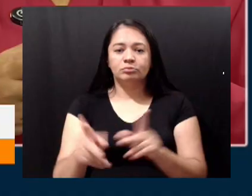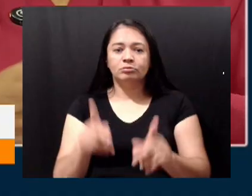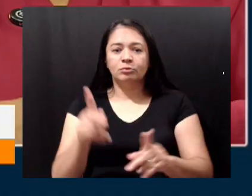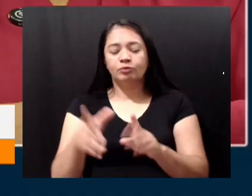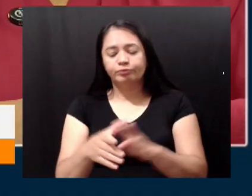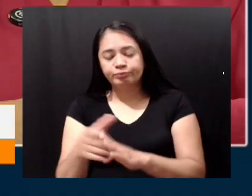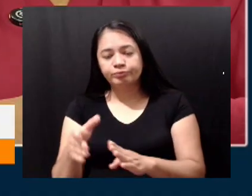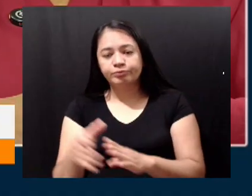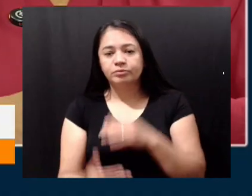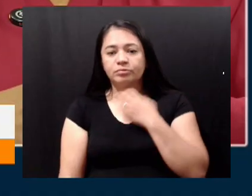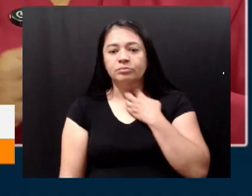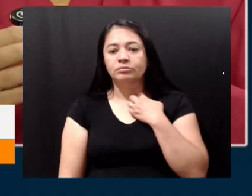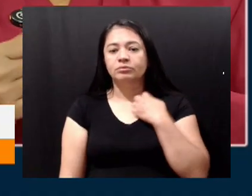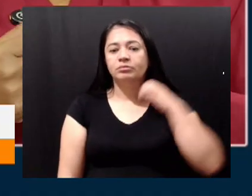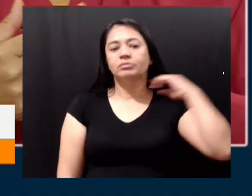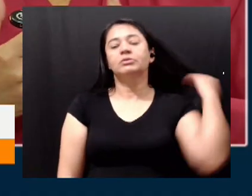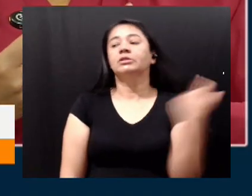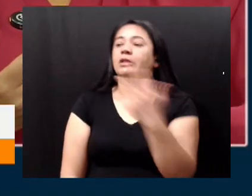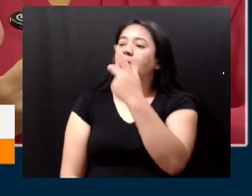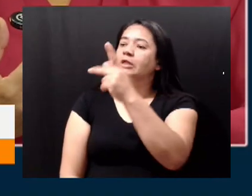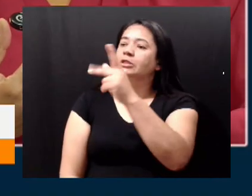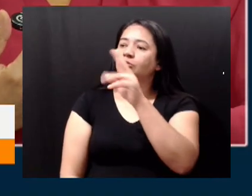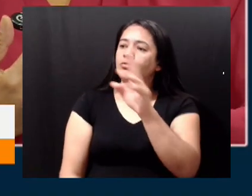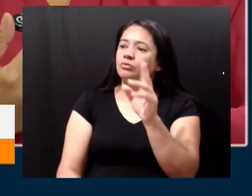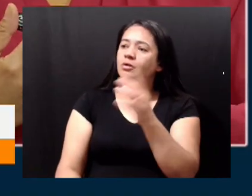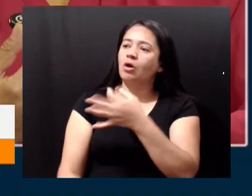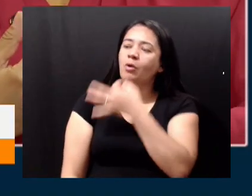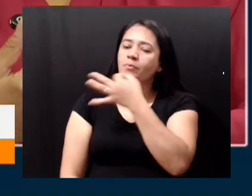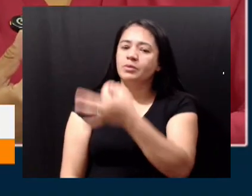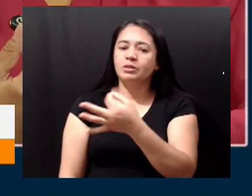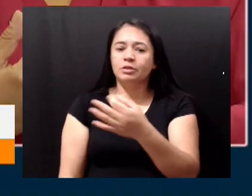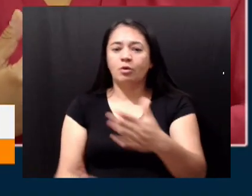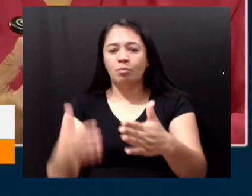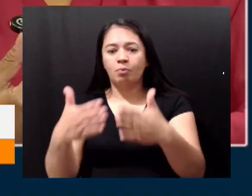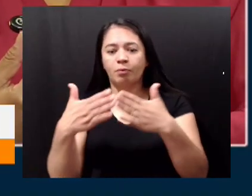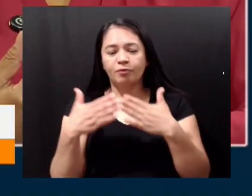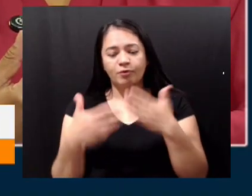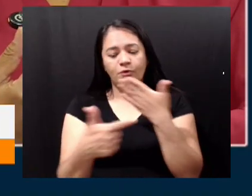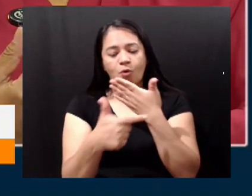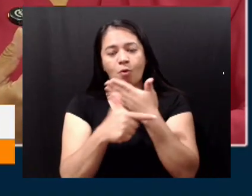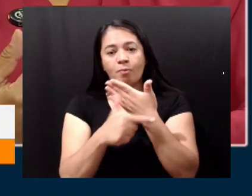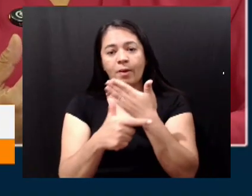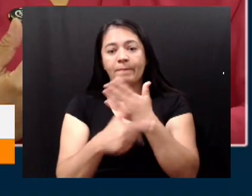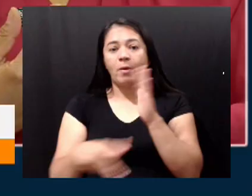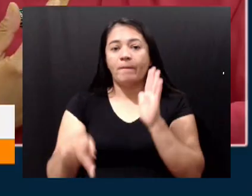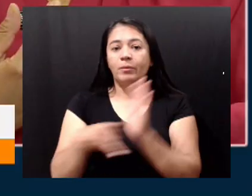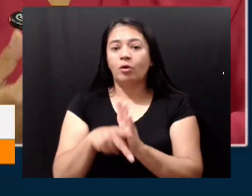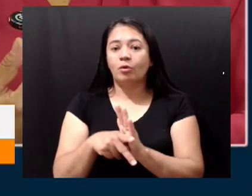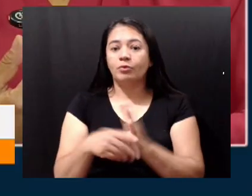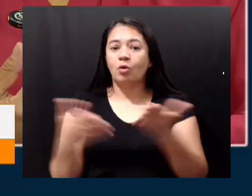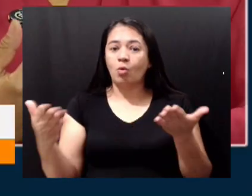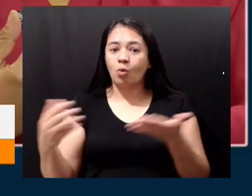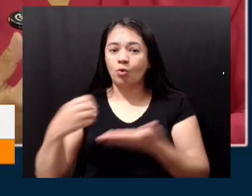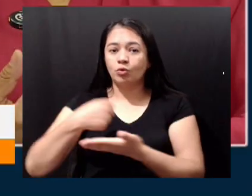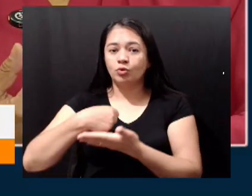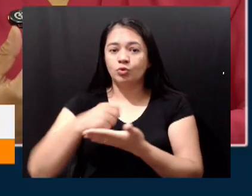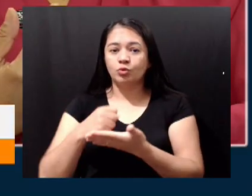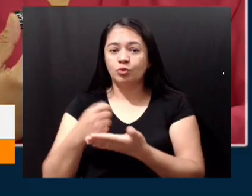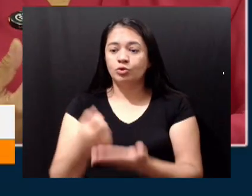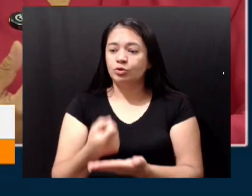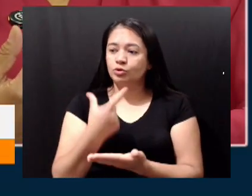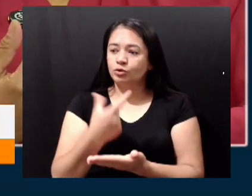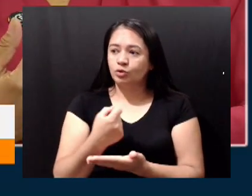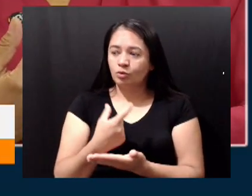Então, na sua visão, eu gostaria que você trouxesse para a gente o papel do farmacêutico hoje. Ele é fundamental para educar